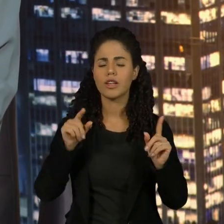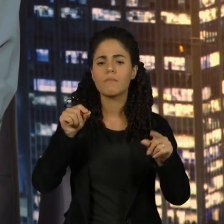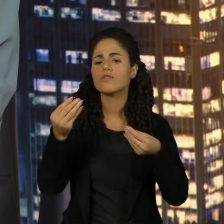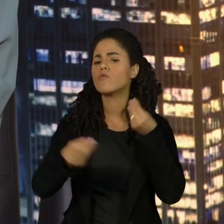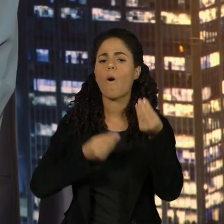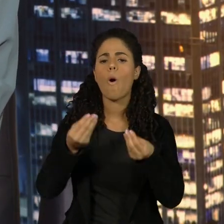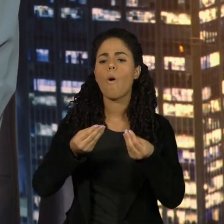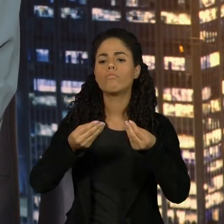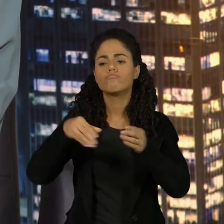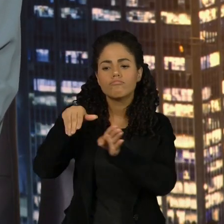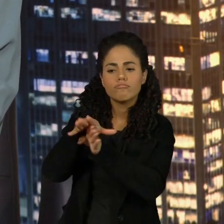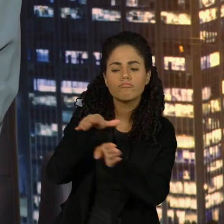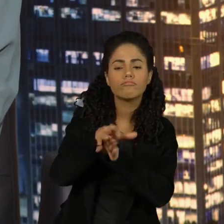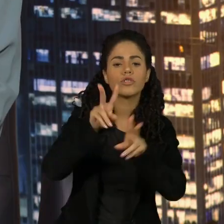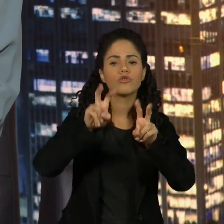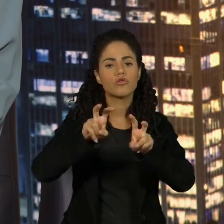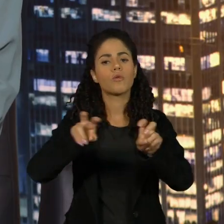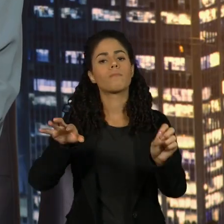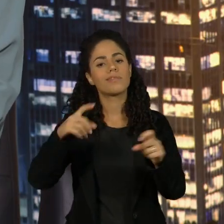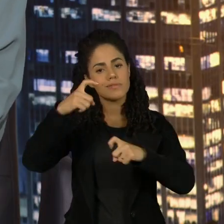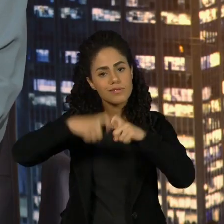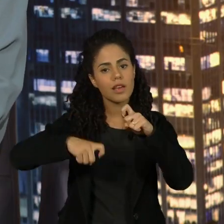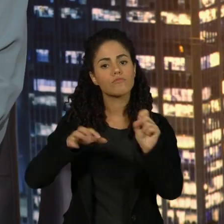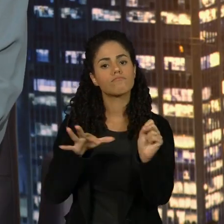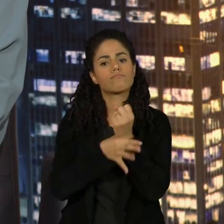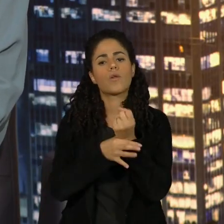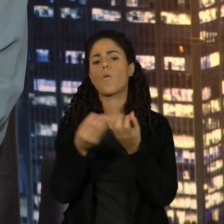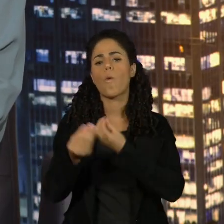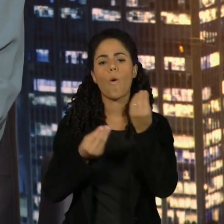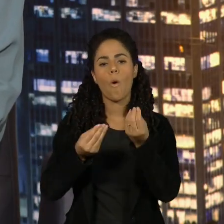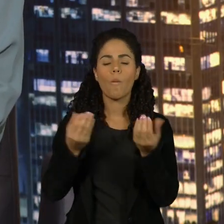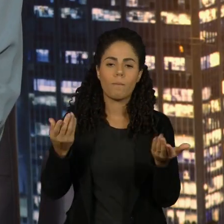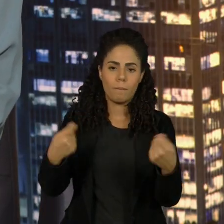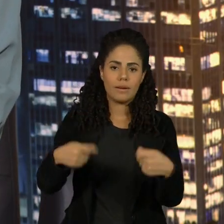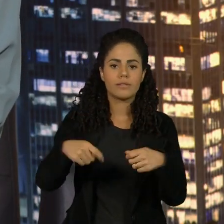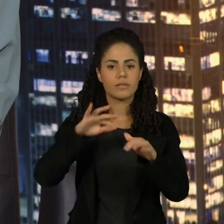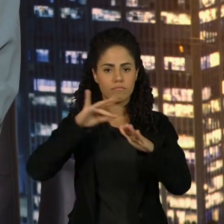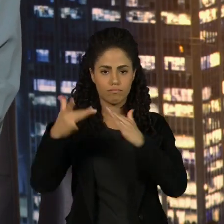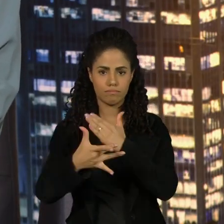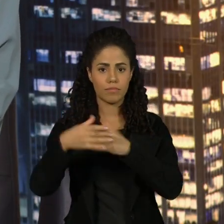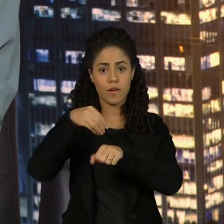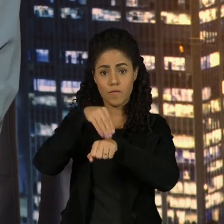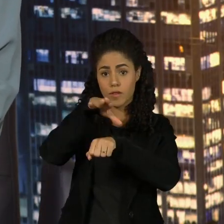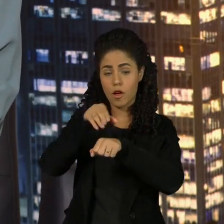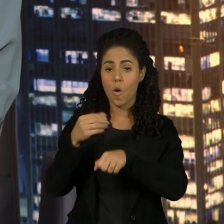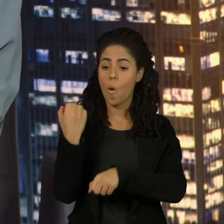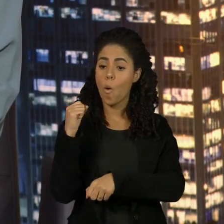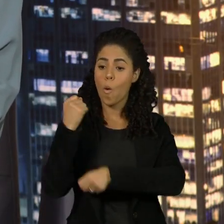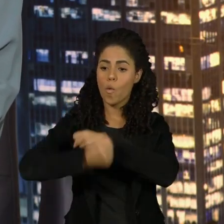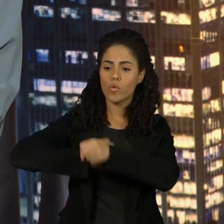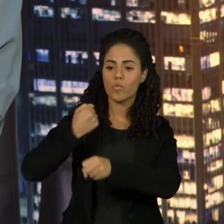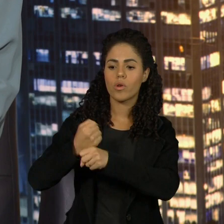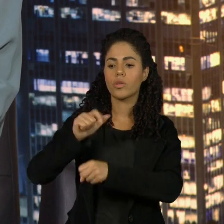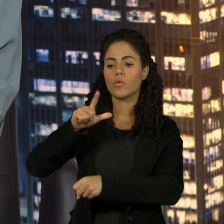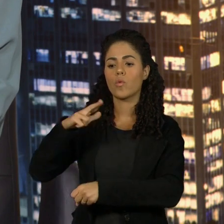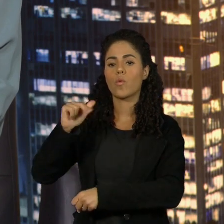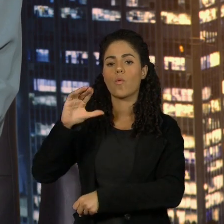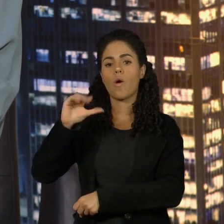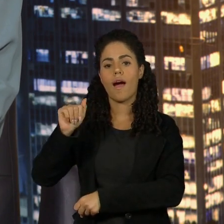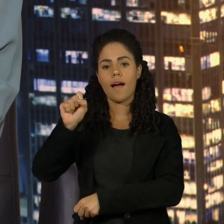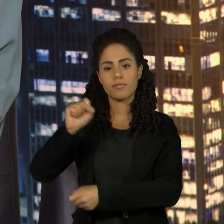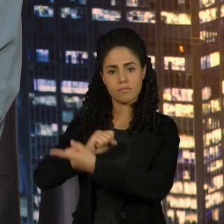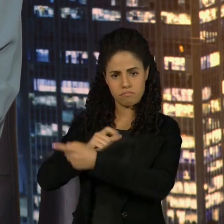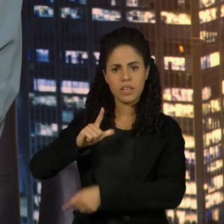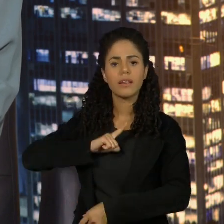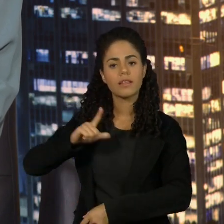público sobre AIDS e sexo seguro, o caminho óbvio passa pelas redes sociais. Há 8 anos, o Lucas Raniel, que vive